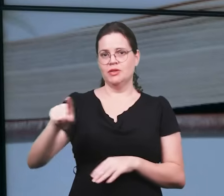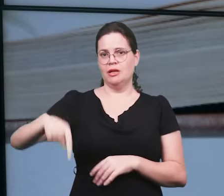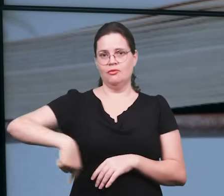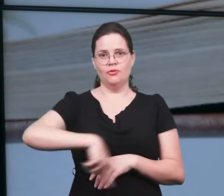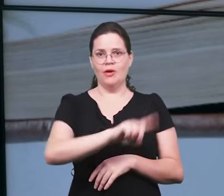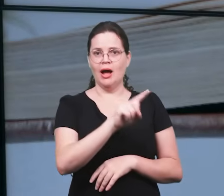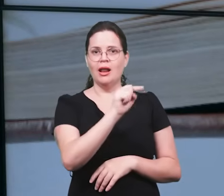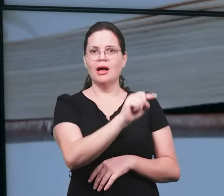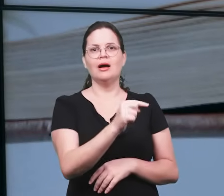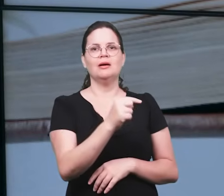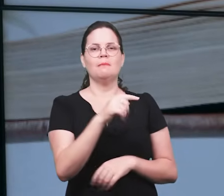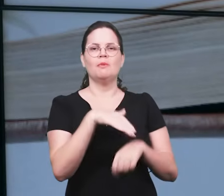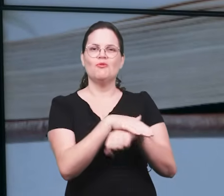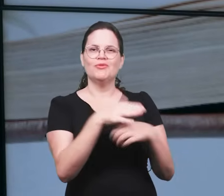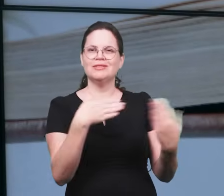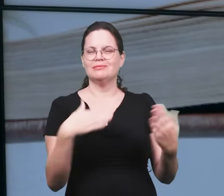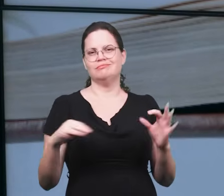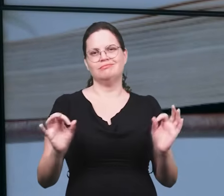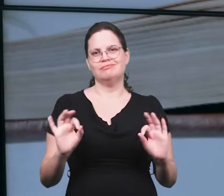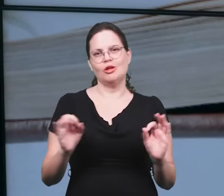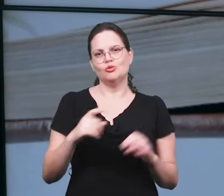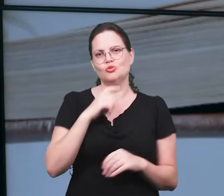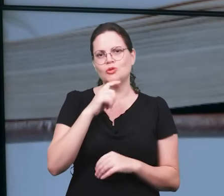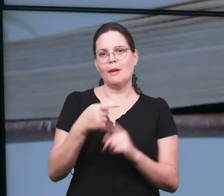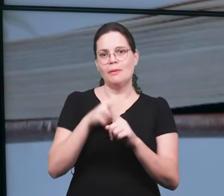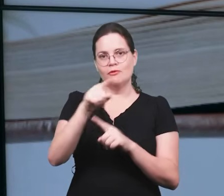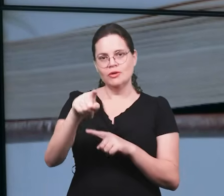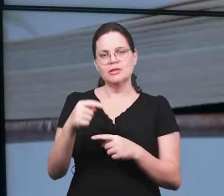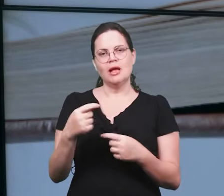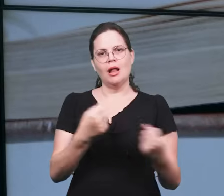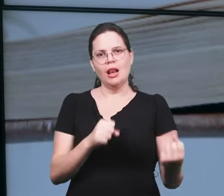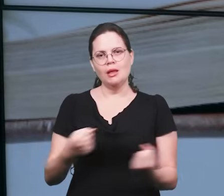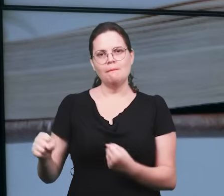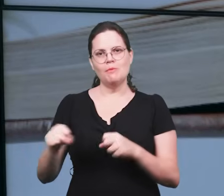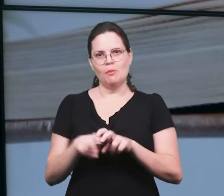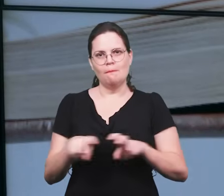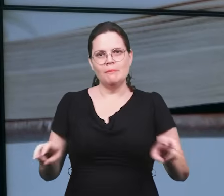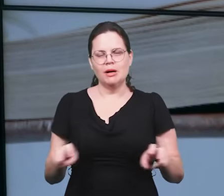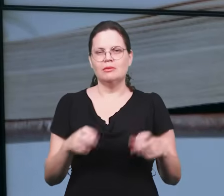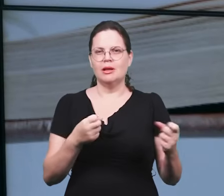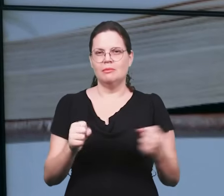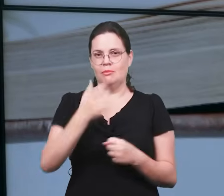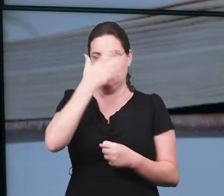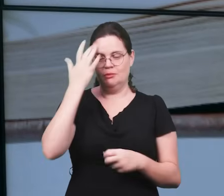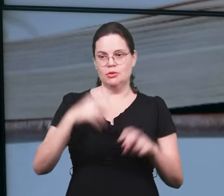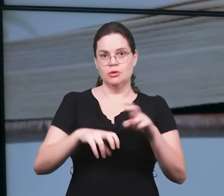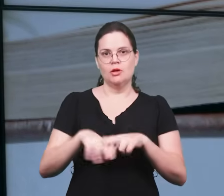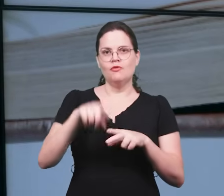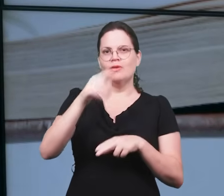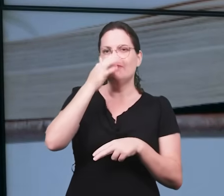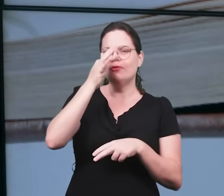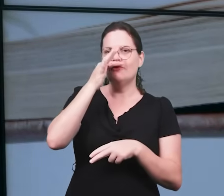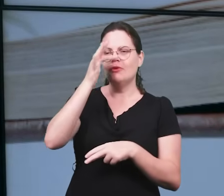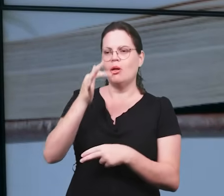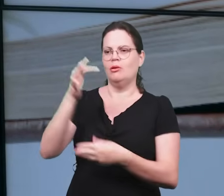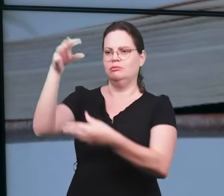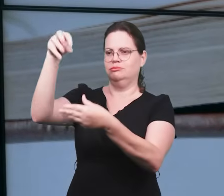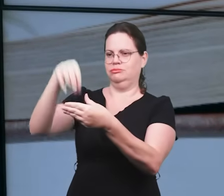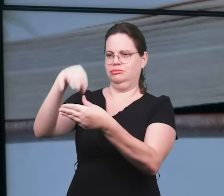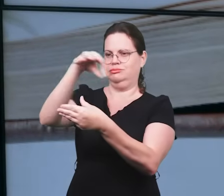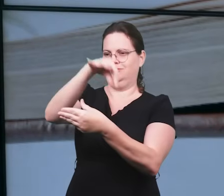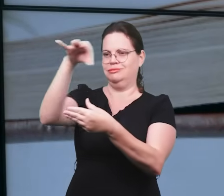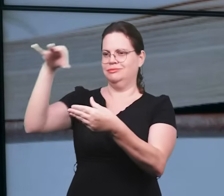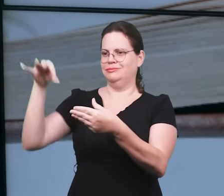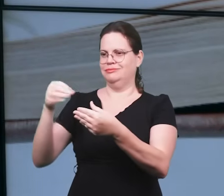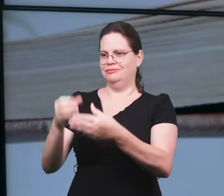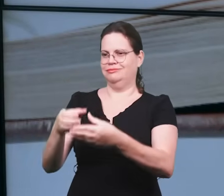você limpou o banco que a pessoa está sentando. Que coisa maravilhosa, né? A flor que você colocou no arranjo da casa